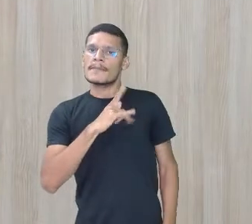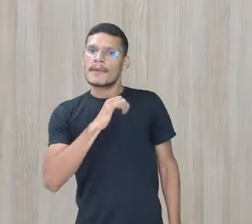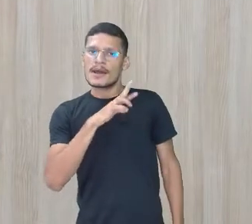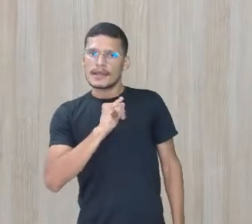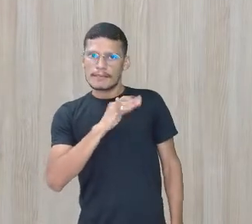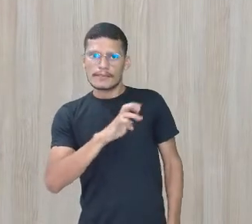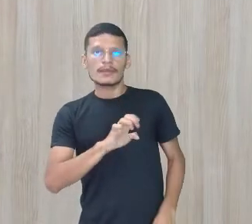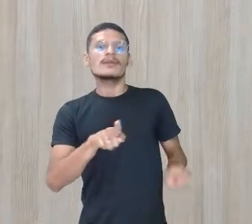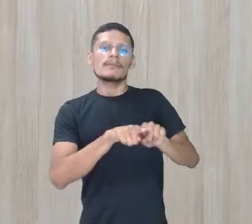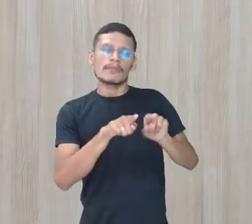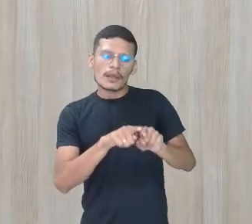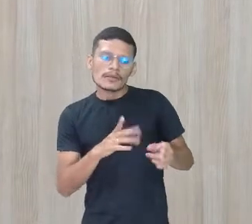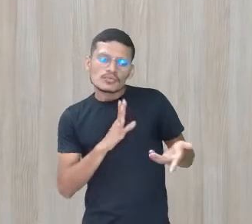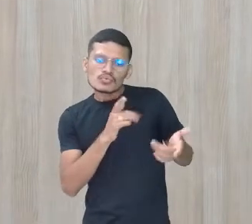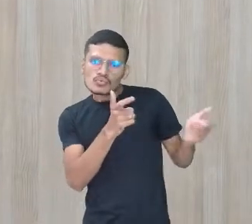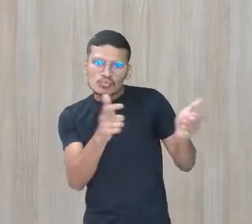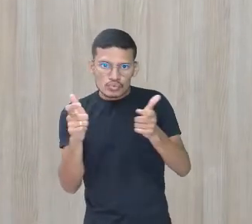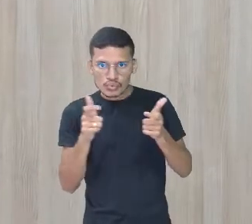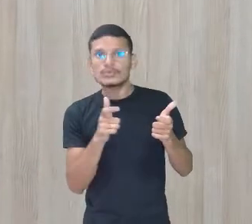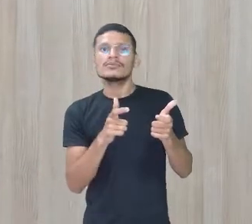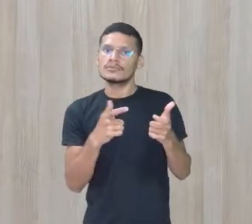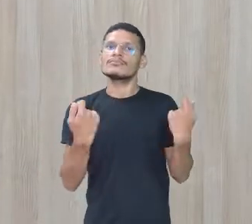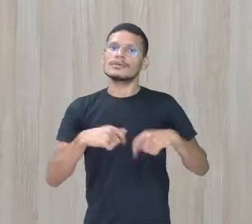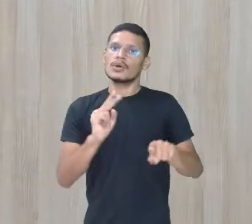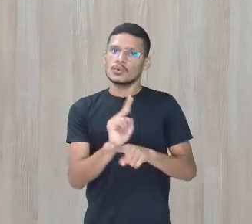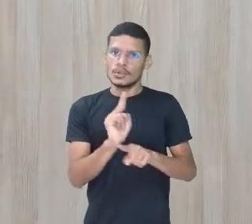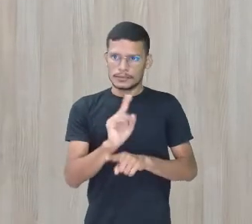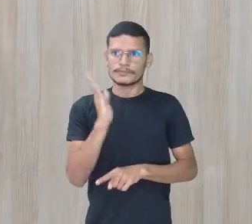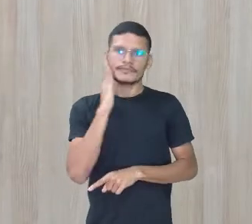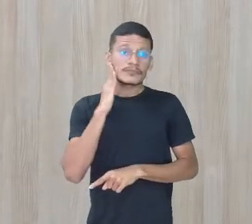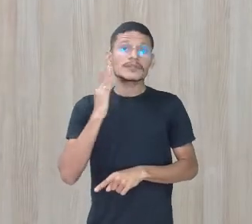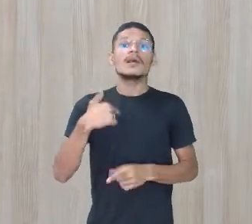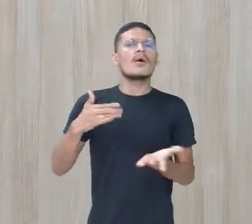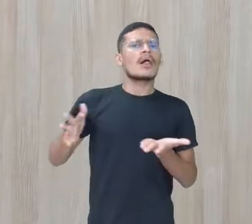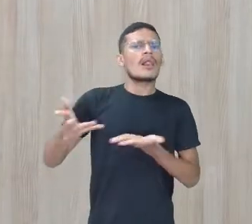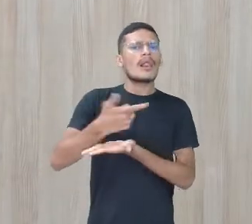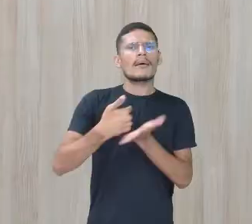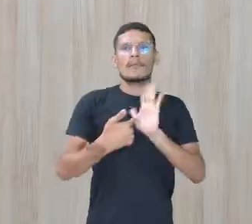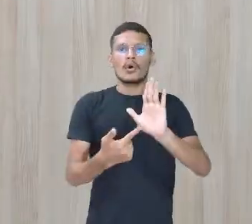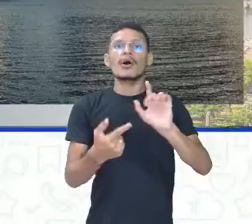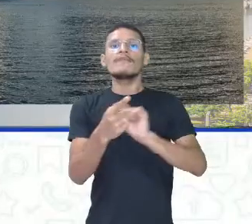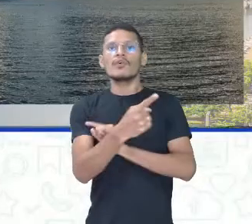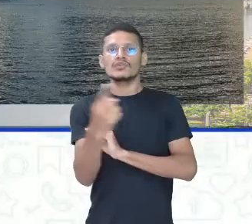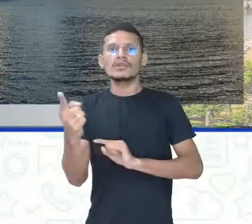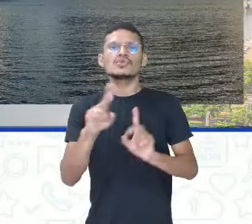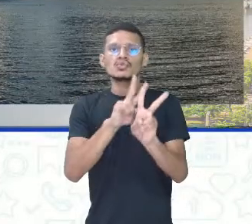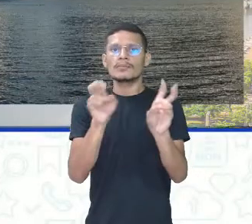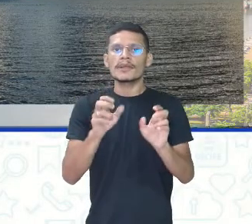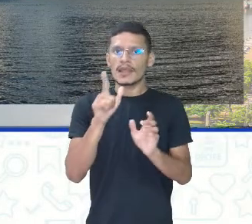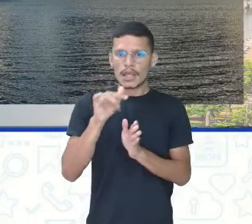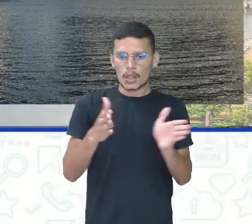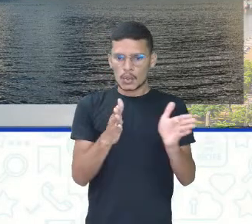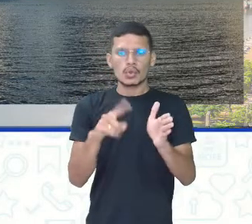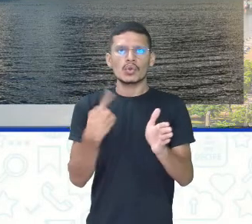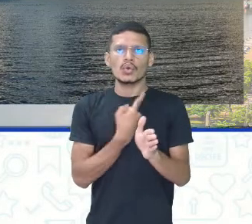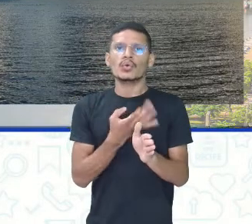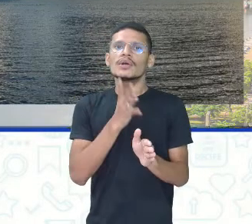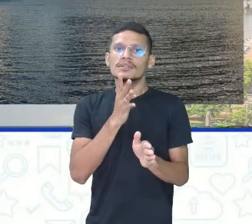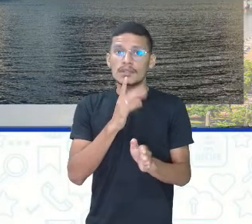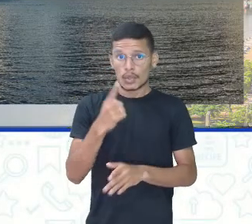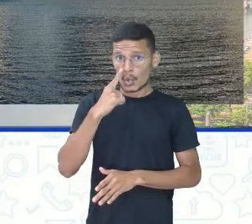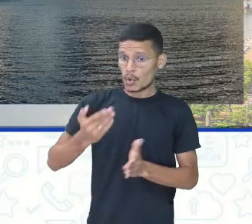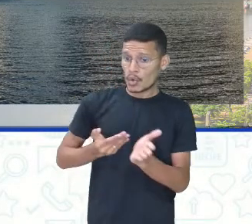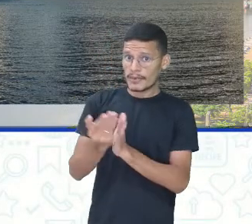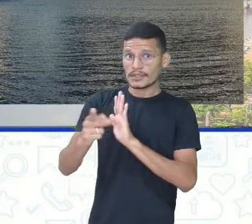mas enfim, a gente precisa cuidar mais do rio Capibaribe. Eu trouxe uns dados sobre o rio Capibaribe, tá? Para a gente conhecer um pouco mais sobre ele. O rio nasce